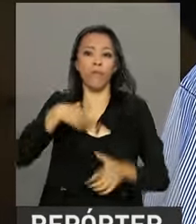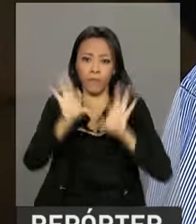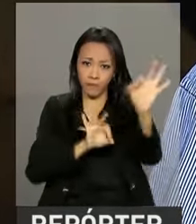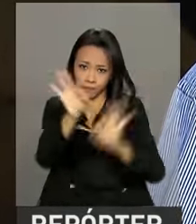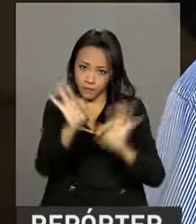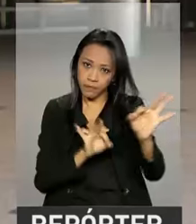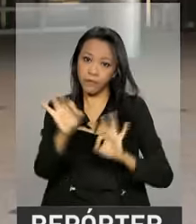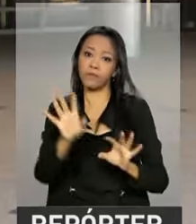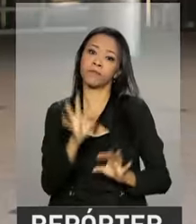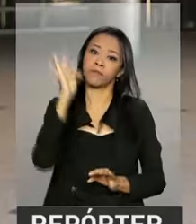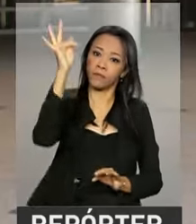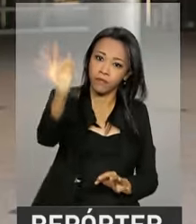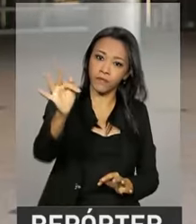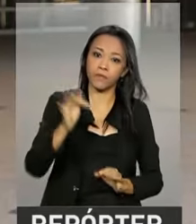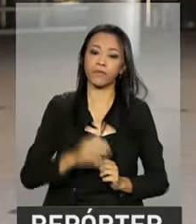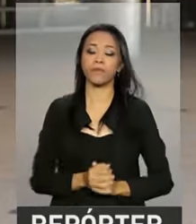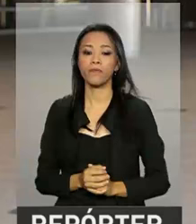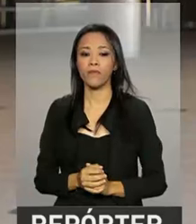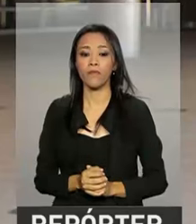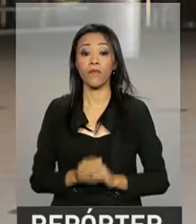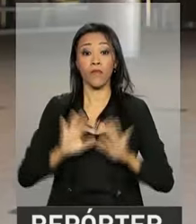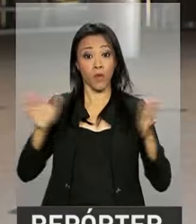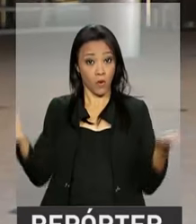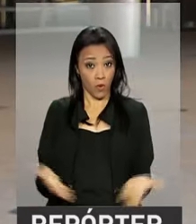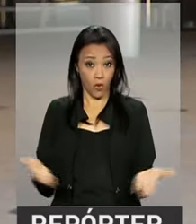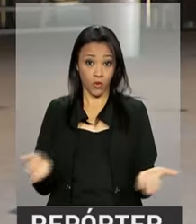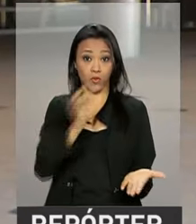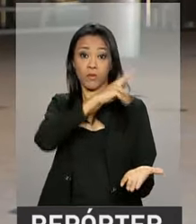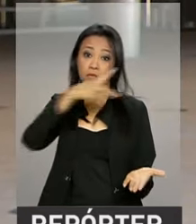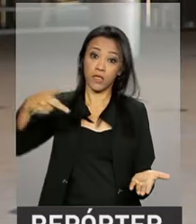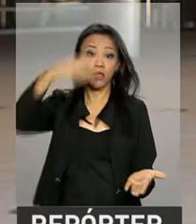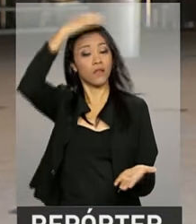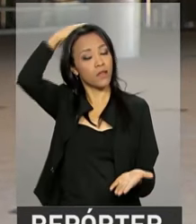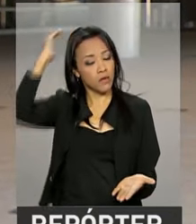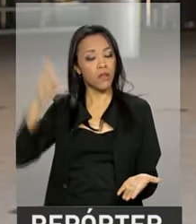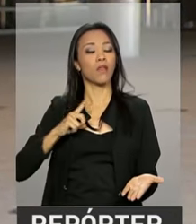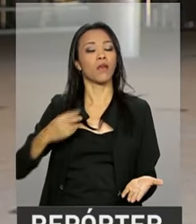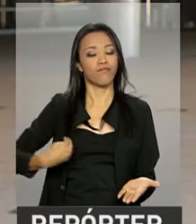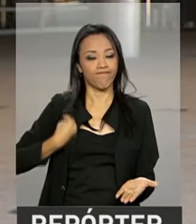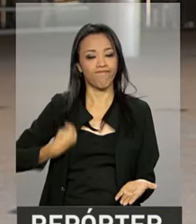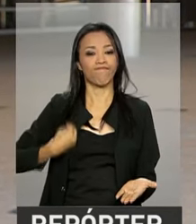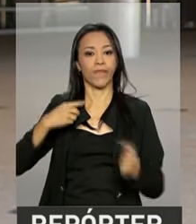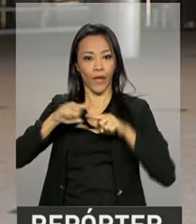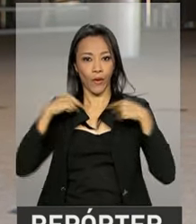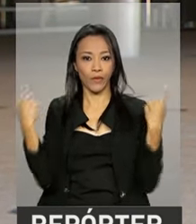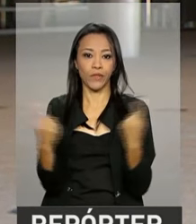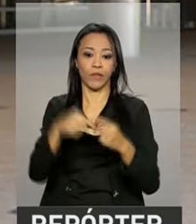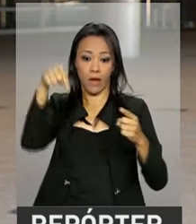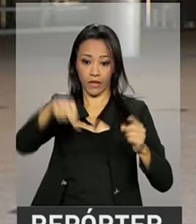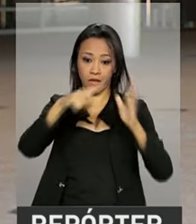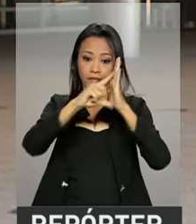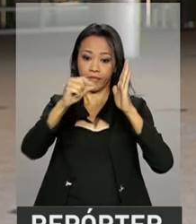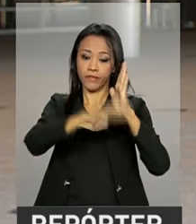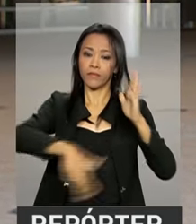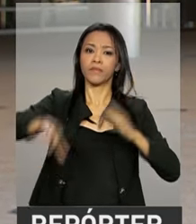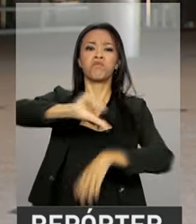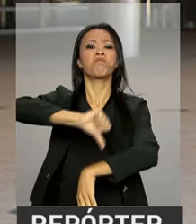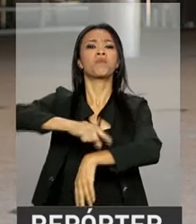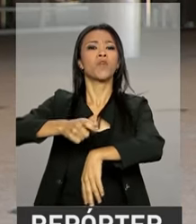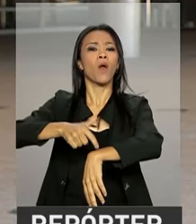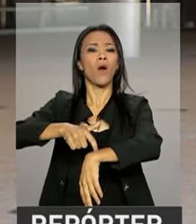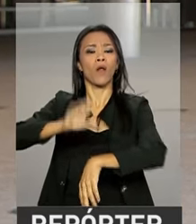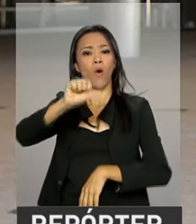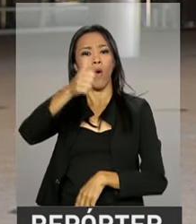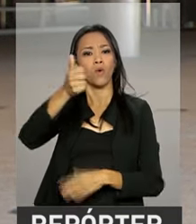país para o futuro e hoje o presidente michel temer em reunião no palácio do planalto às 11 horas da manhã com o ex ministro